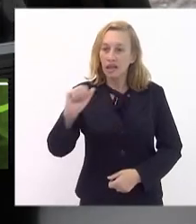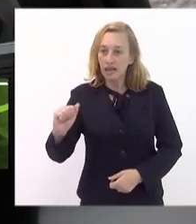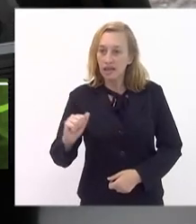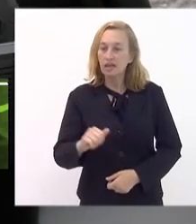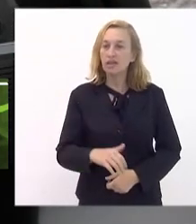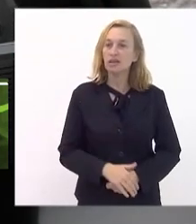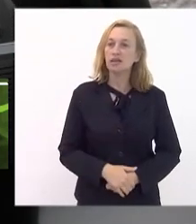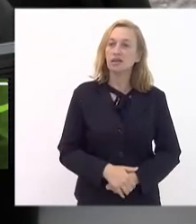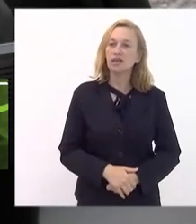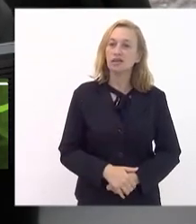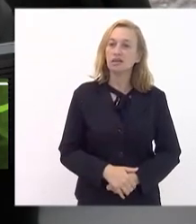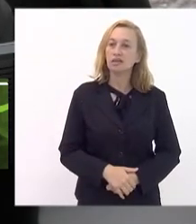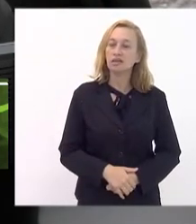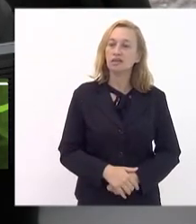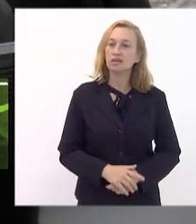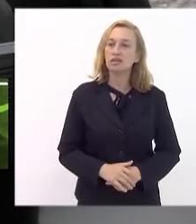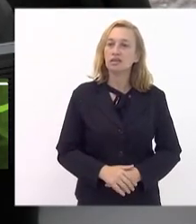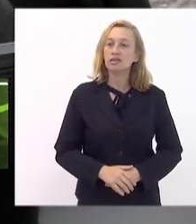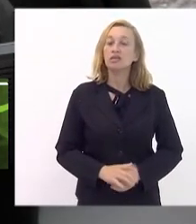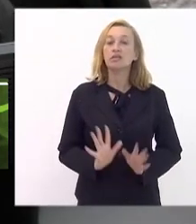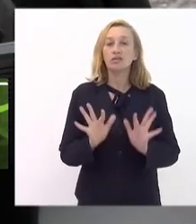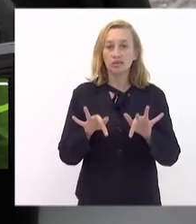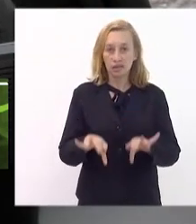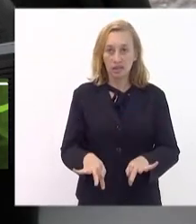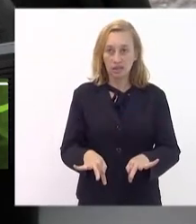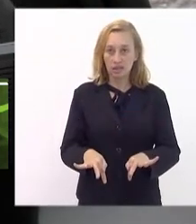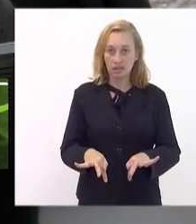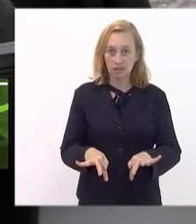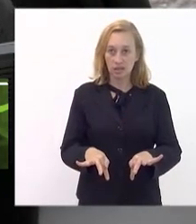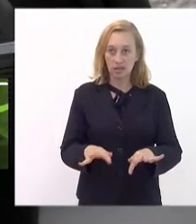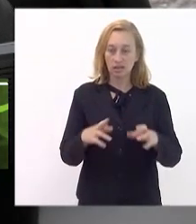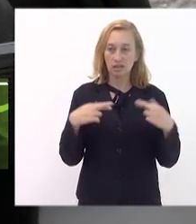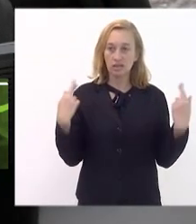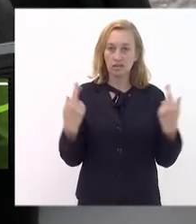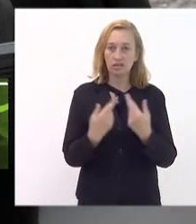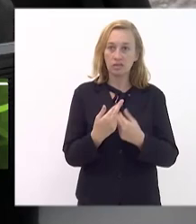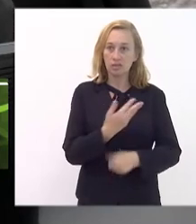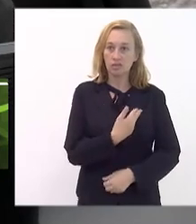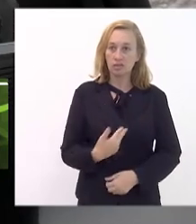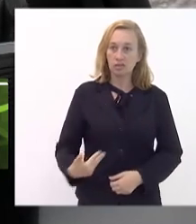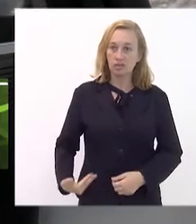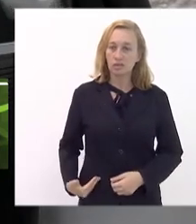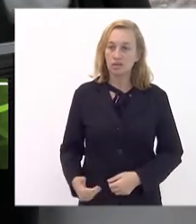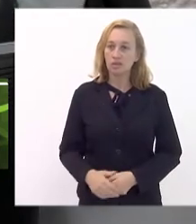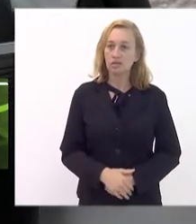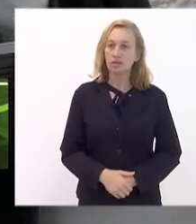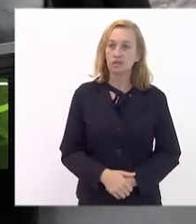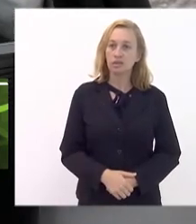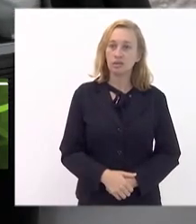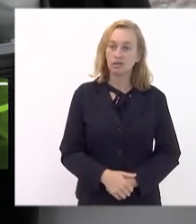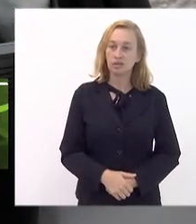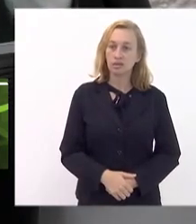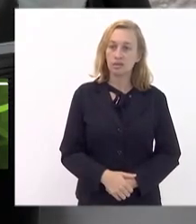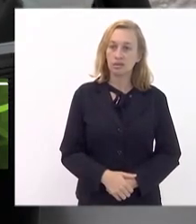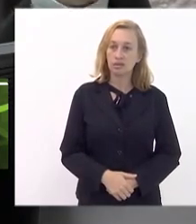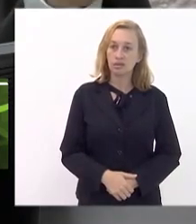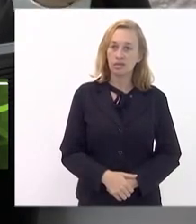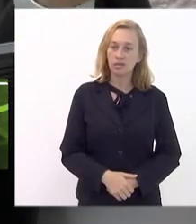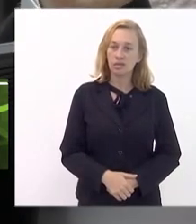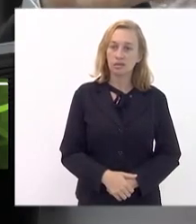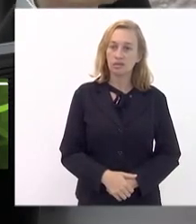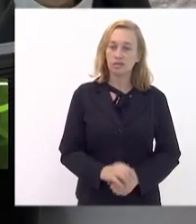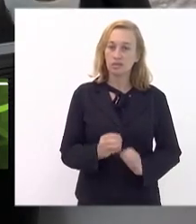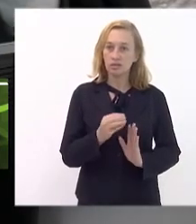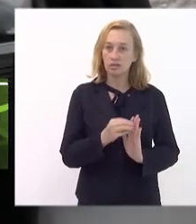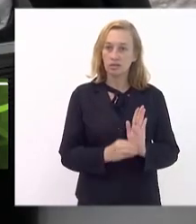Né? Vou dar por concluída a nossa audiência pública e vamos providenciar os ofícios